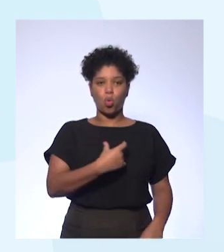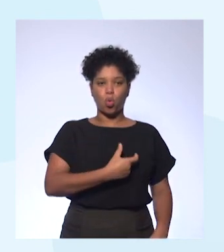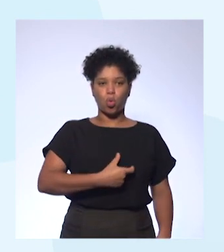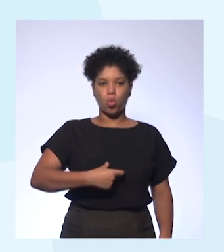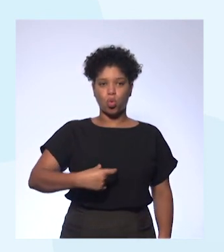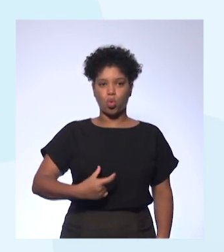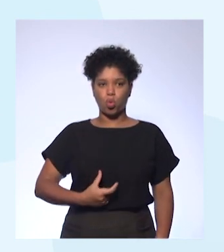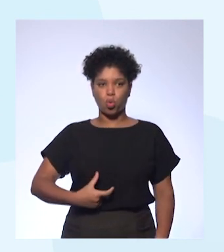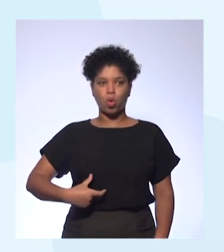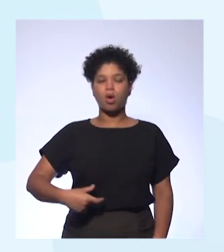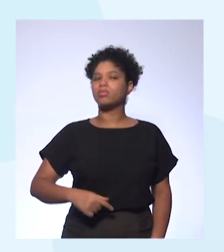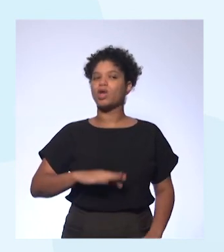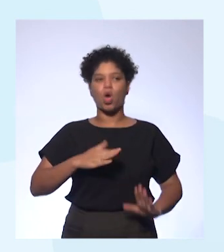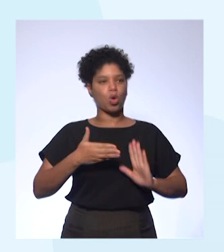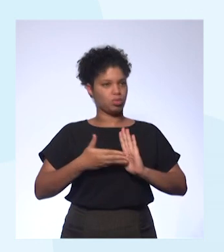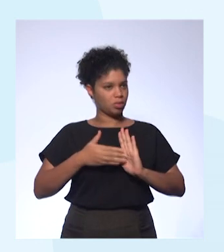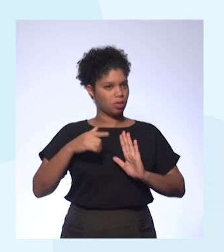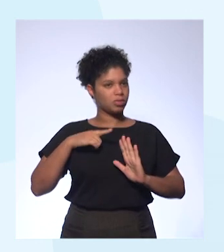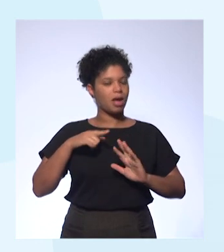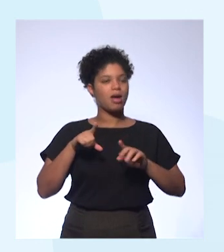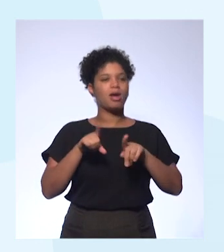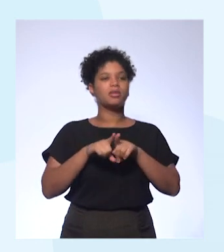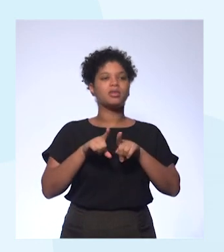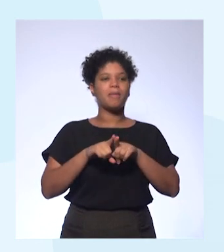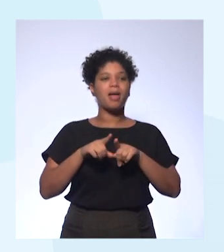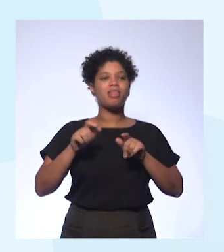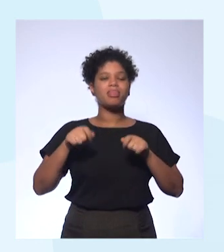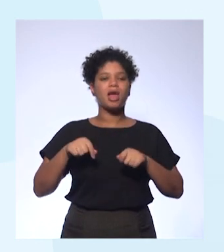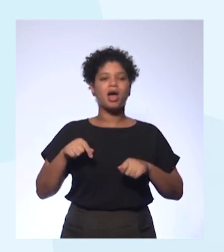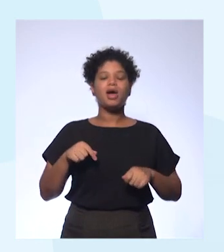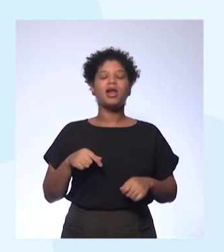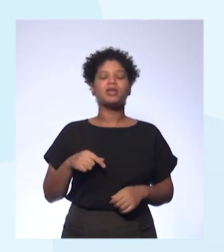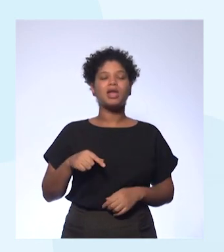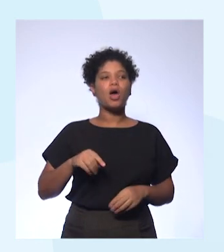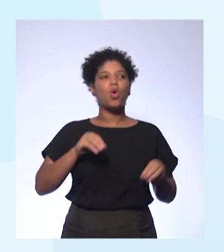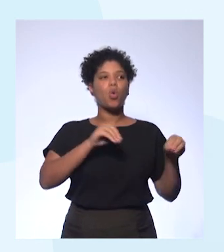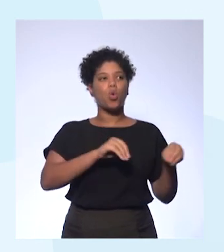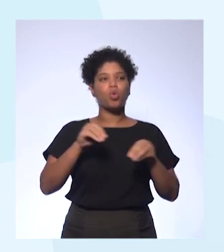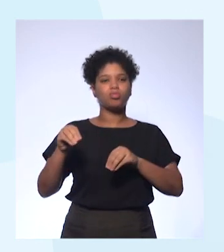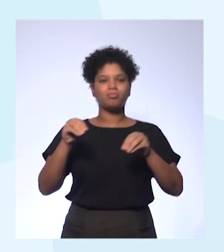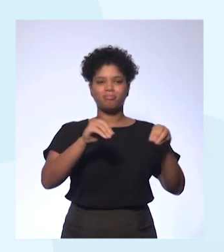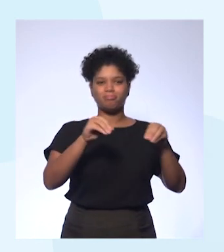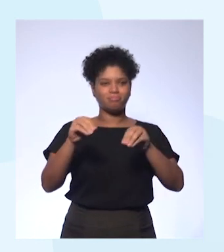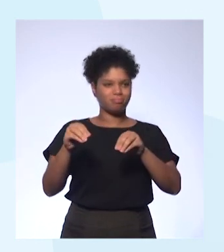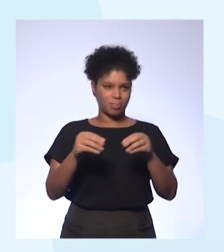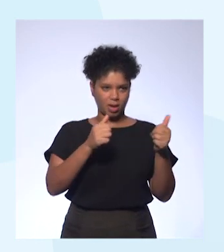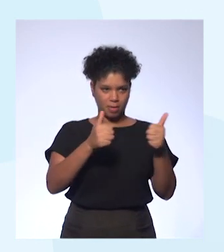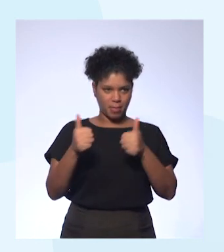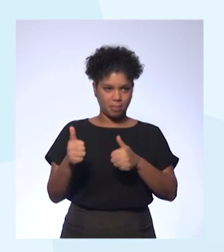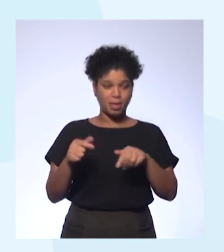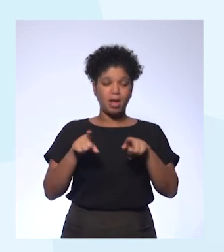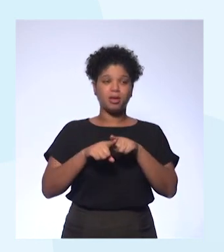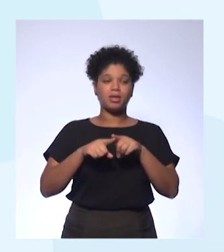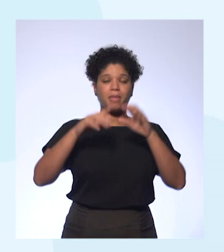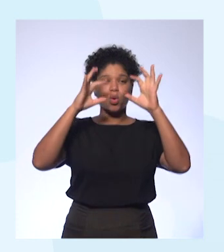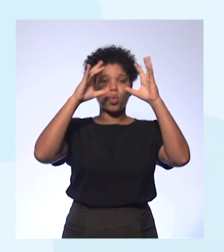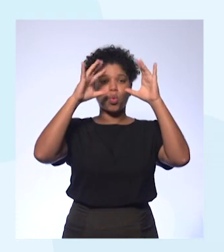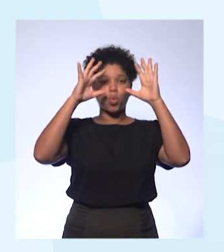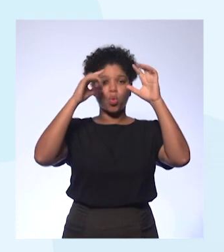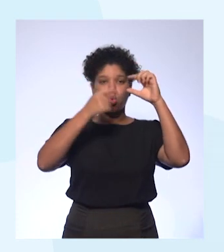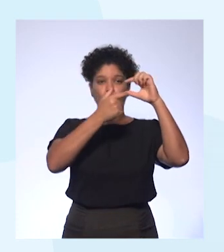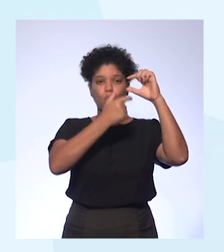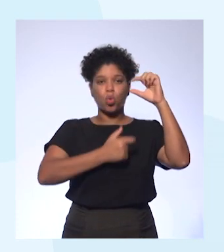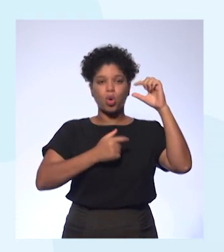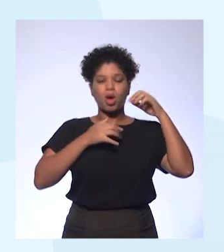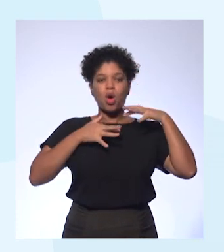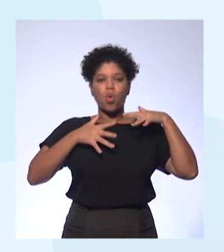completo, tá? Dispõe de sistema específico aí para locomoção. E tem sistema nervoso aí